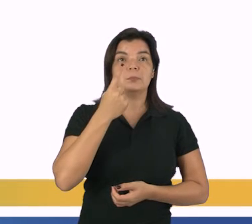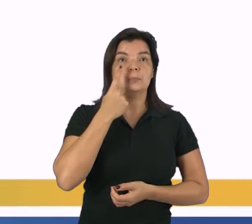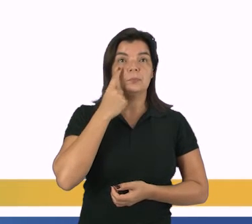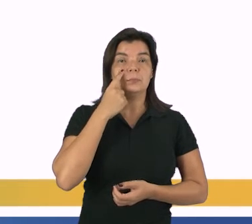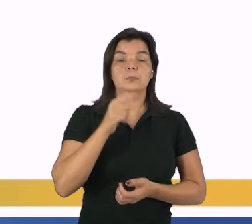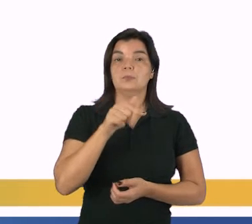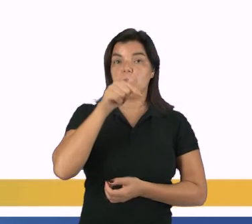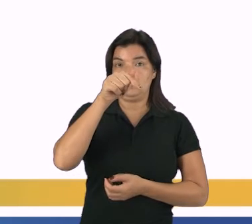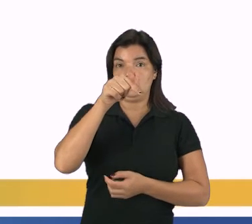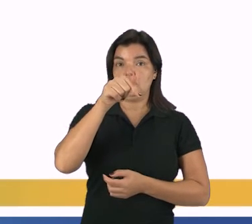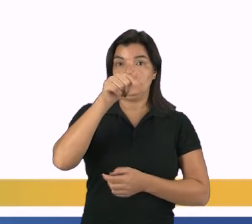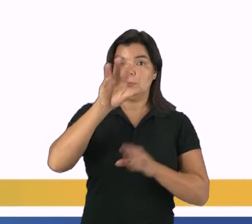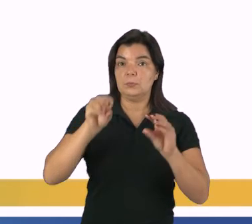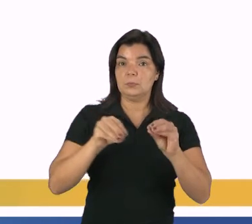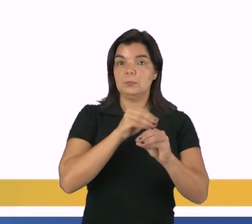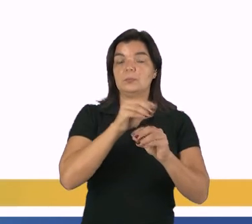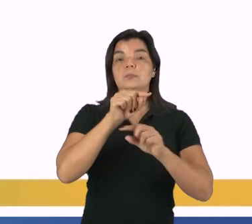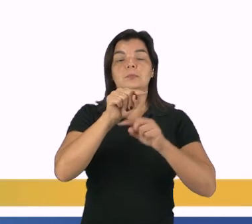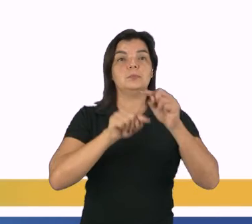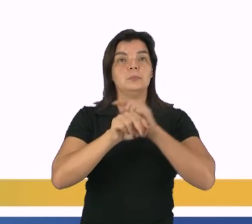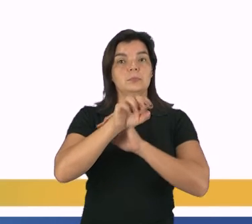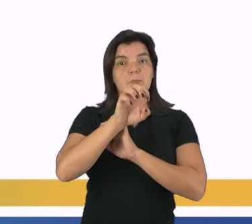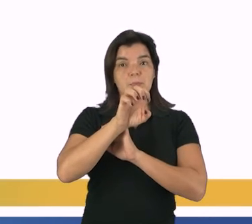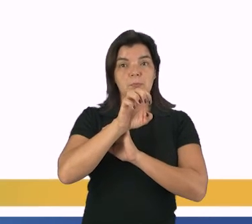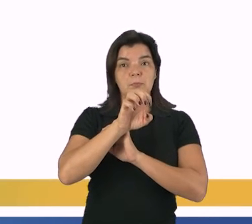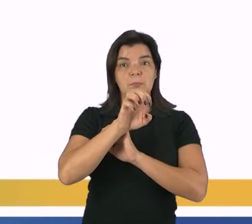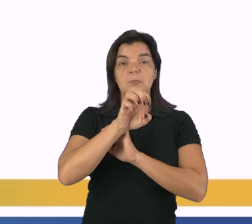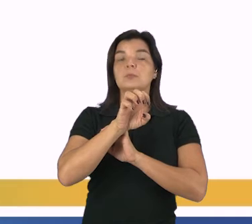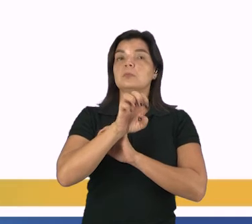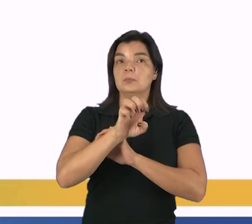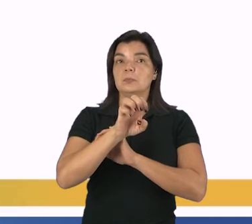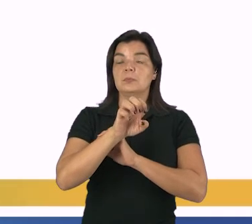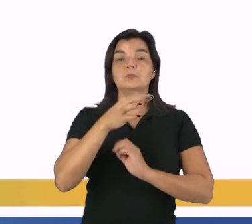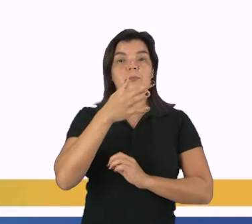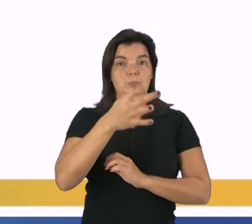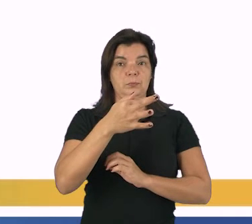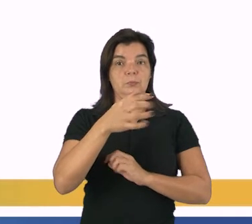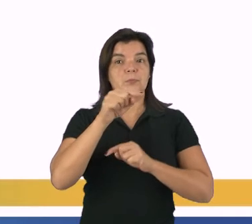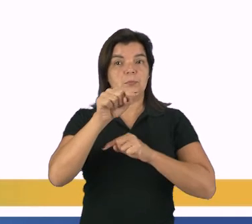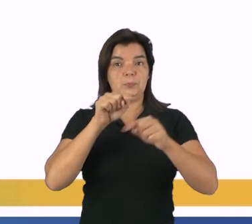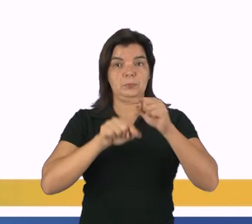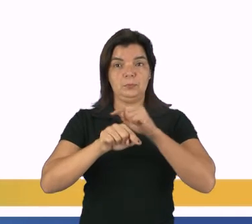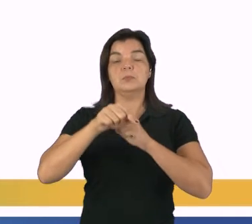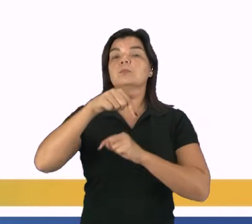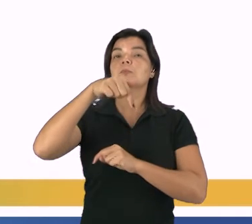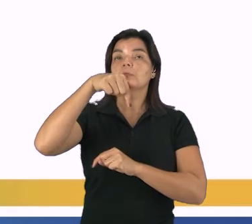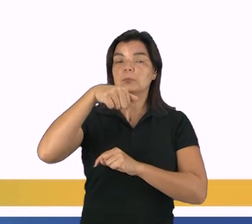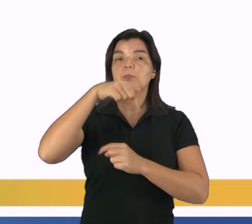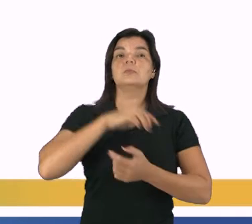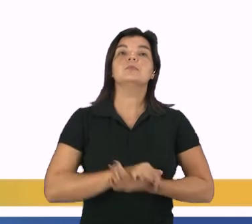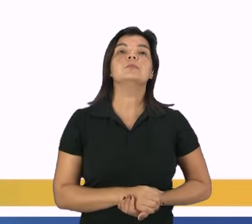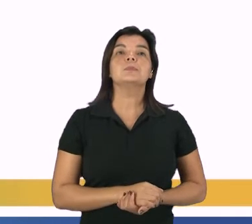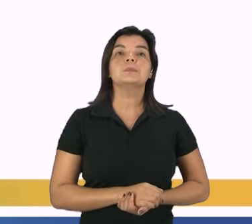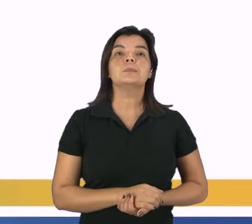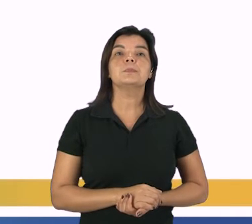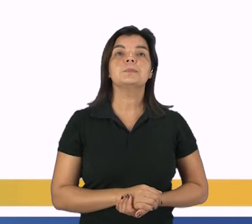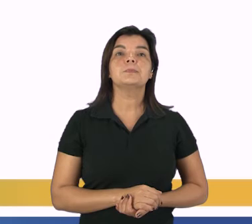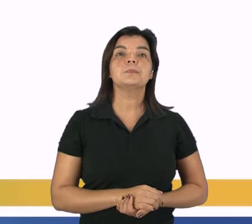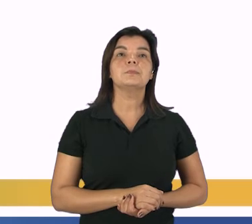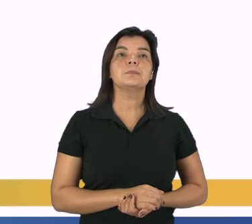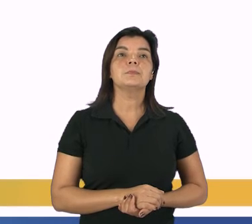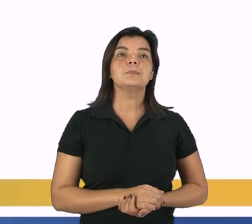Para mim calcular a força elétrica em função do campo elétrico, você utiliza essa expressão, né? Utiliza a expressão do campo elétrico, né? Então, a força vai